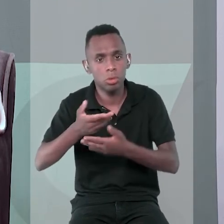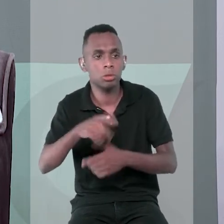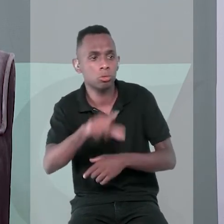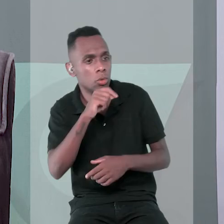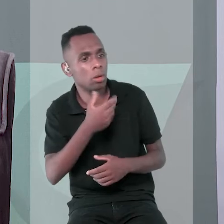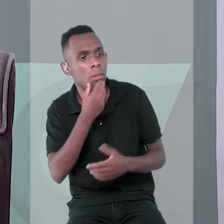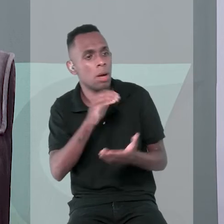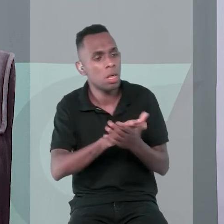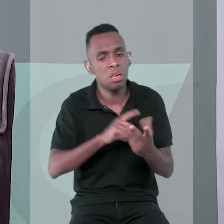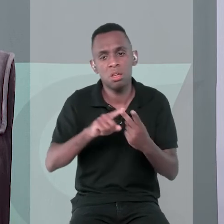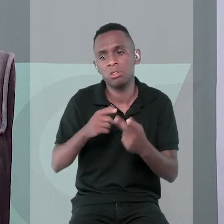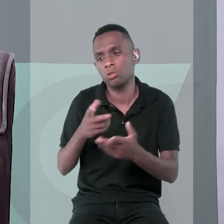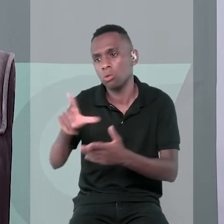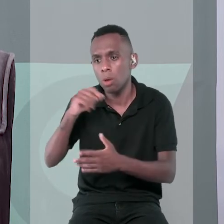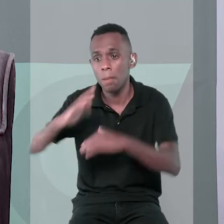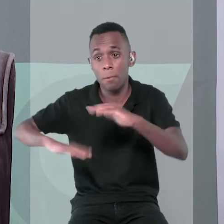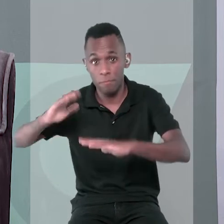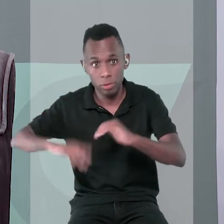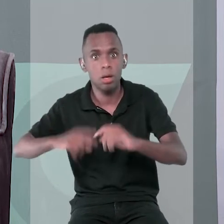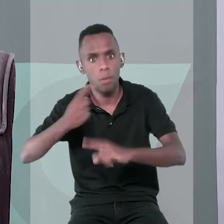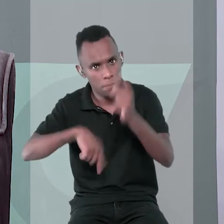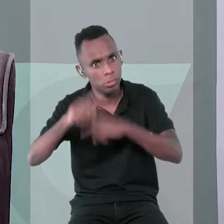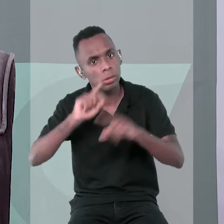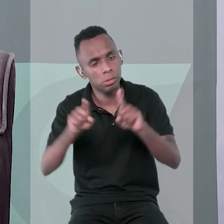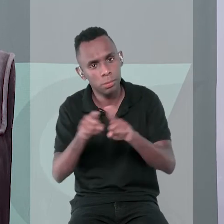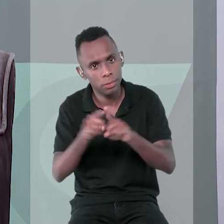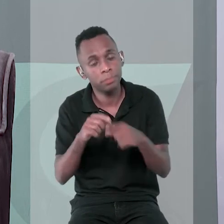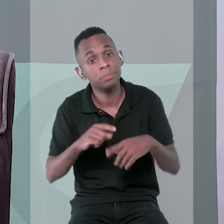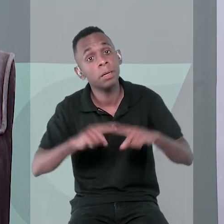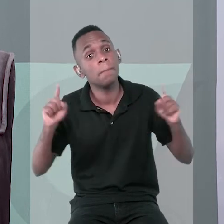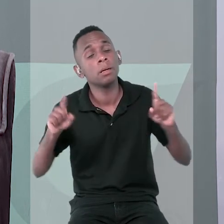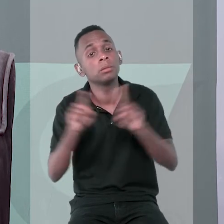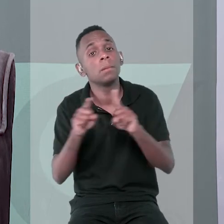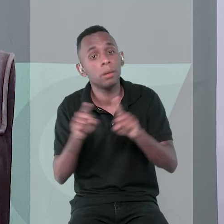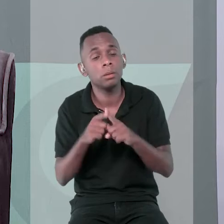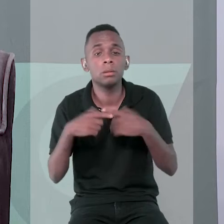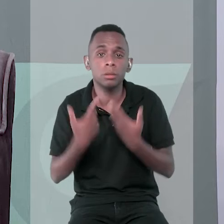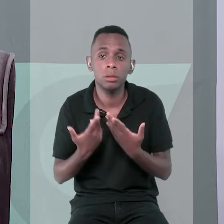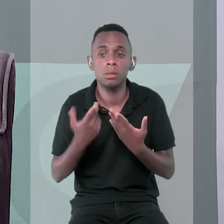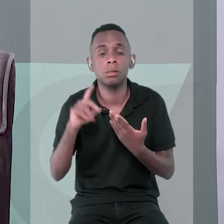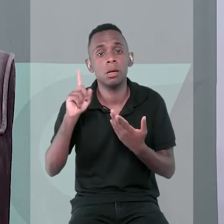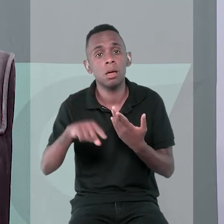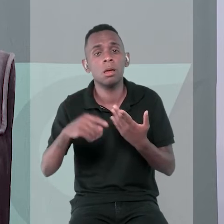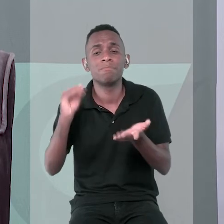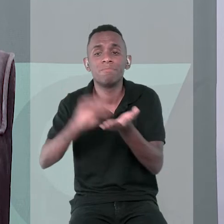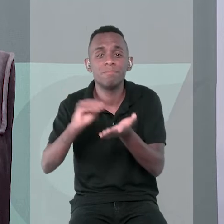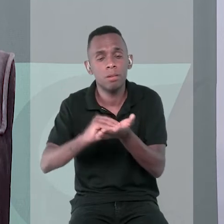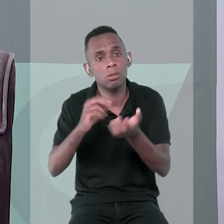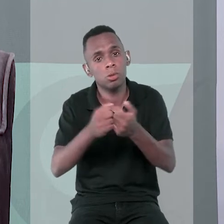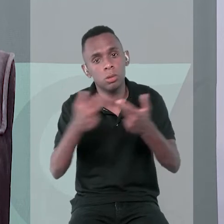marido, escolher a profissão e tal, que foi uma grande revolução. Mas também elas dizem de algo que nos